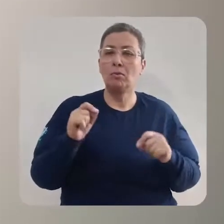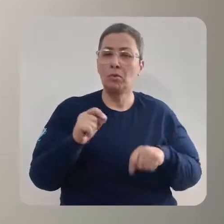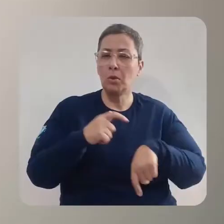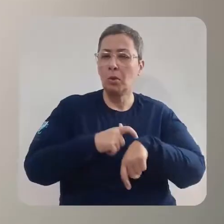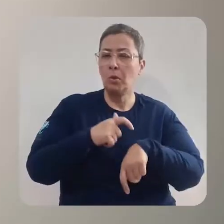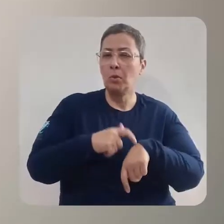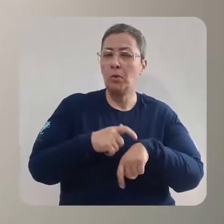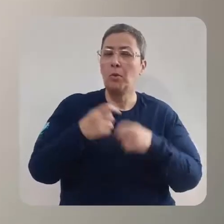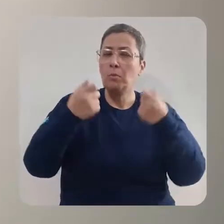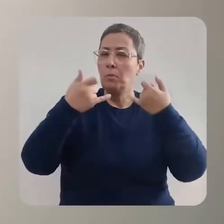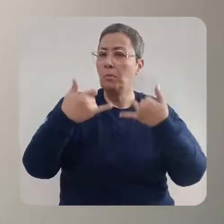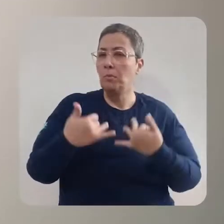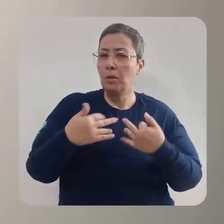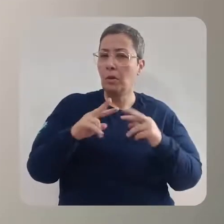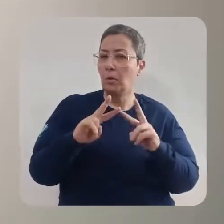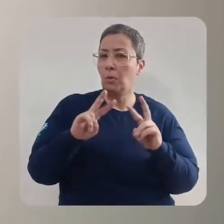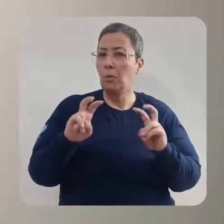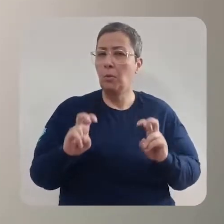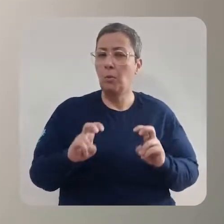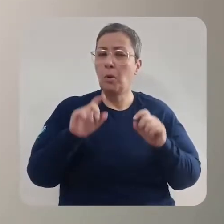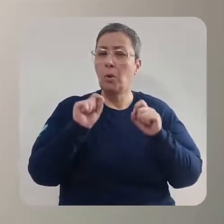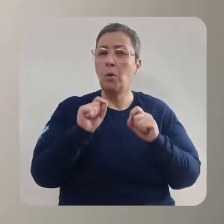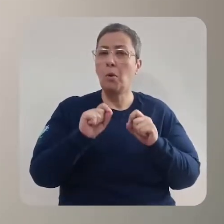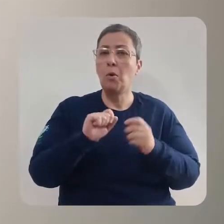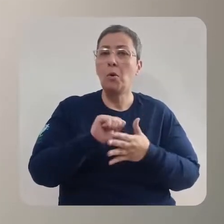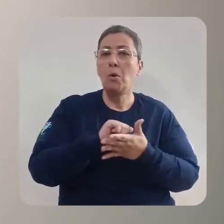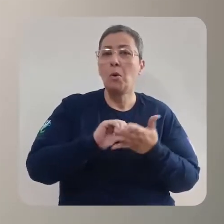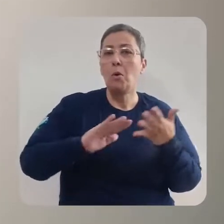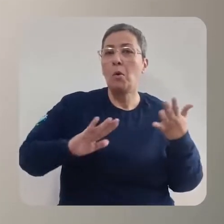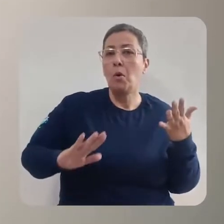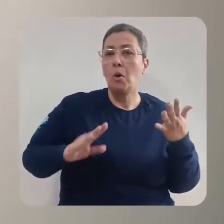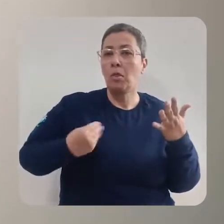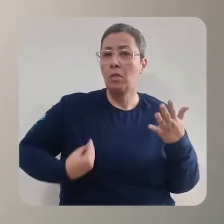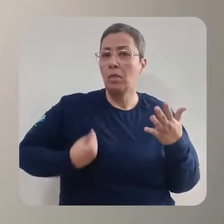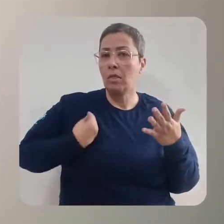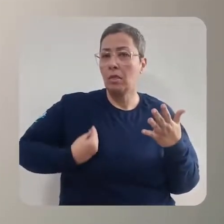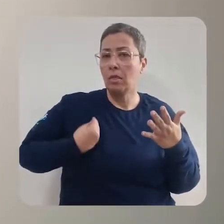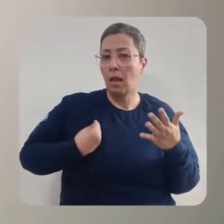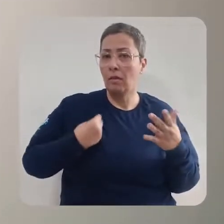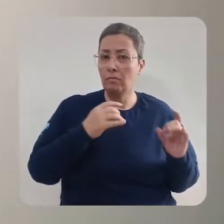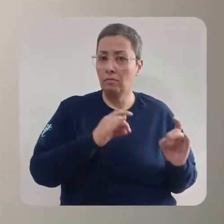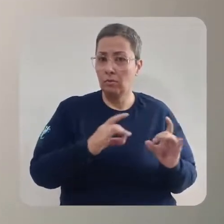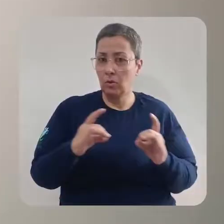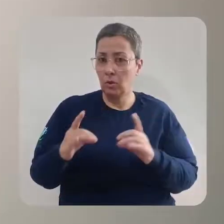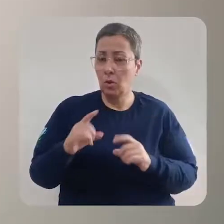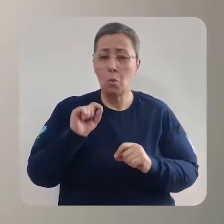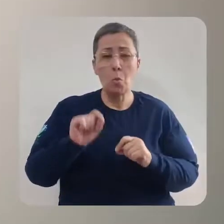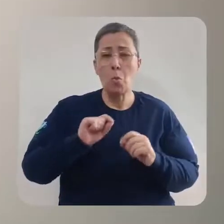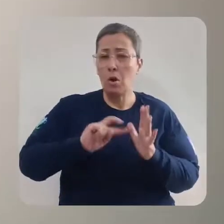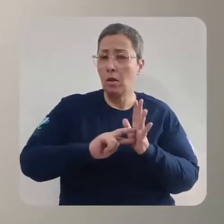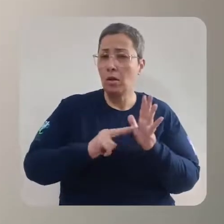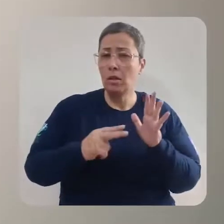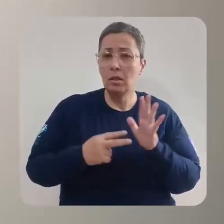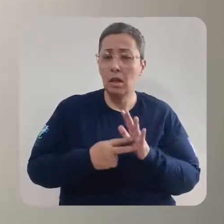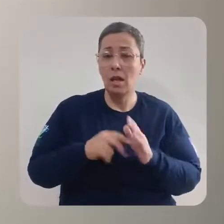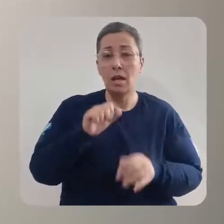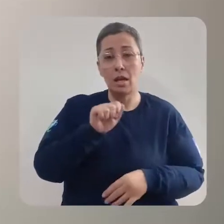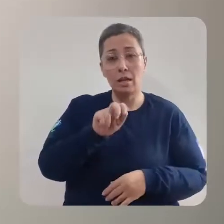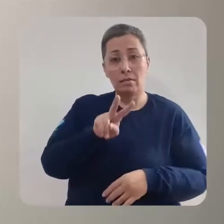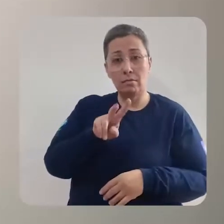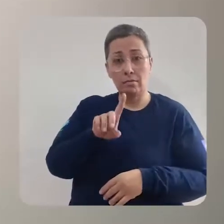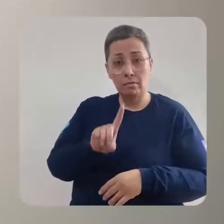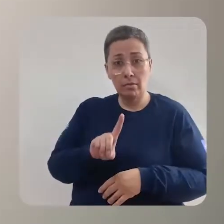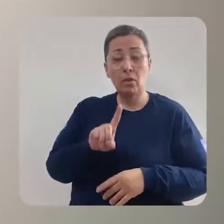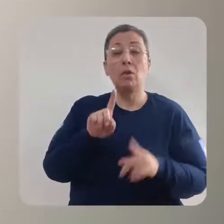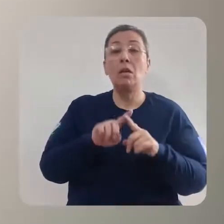de hoje, nós vamos falar um pouquinho sobre atividades de vida diária, que são as